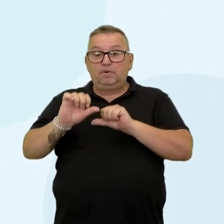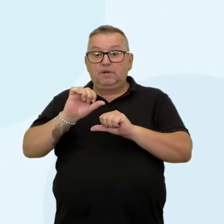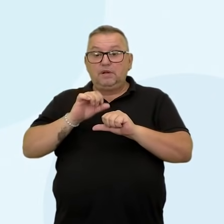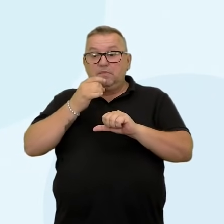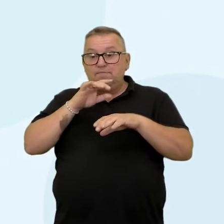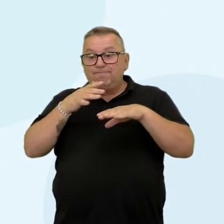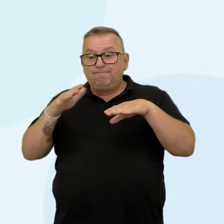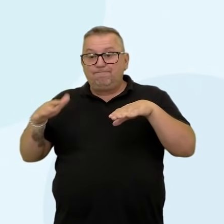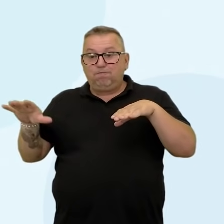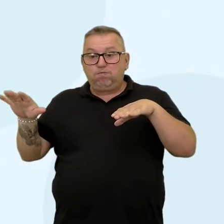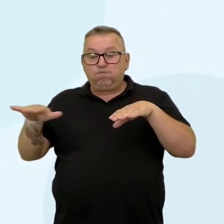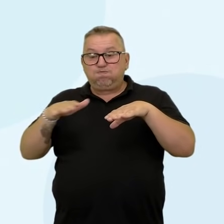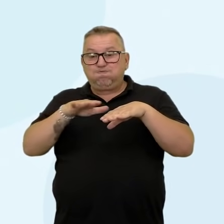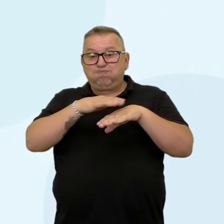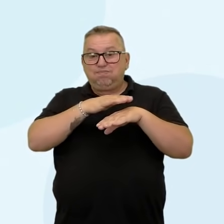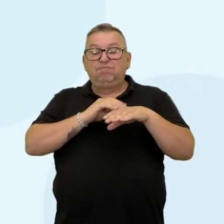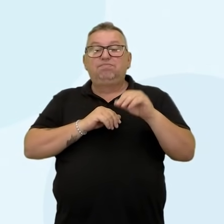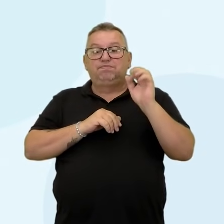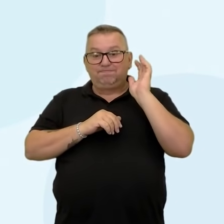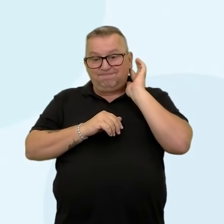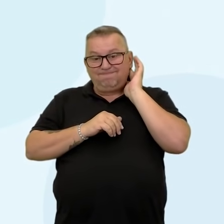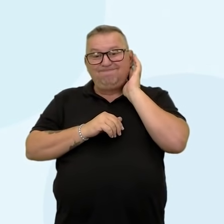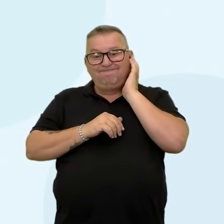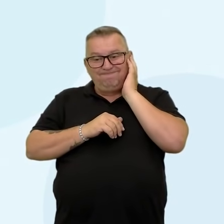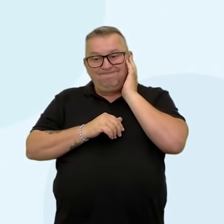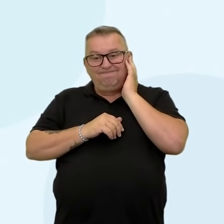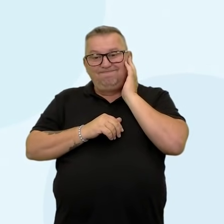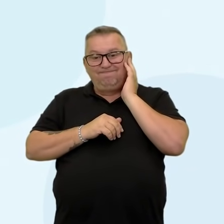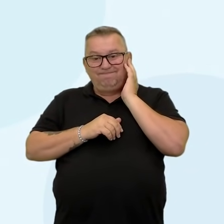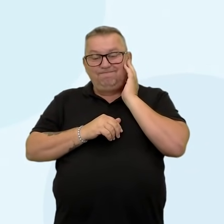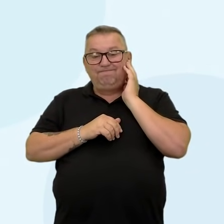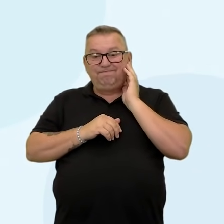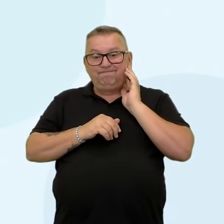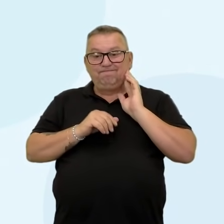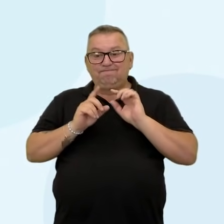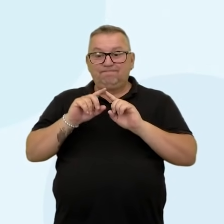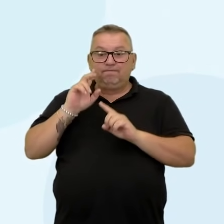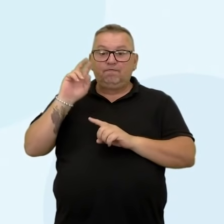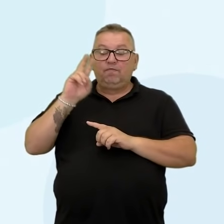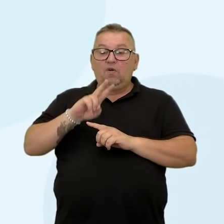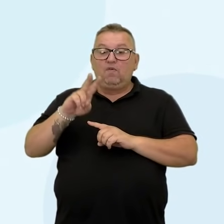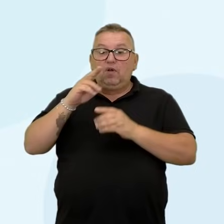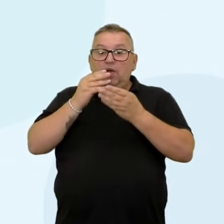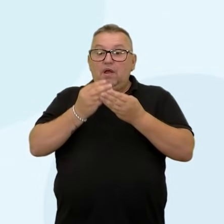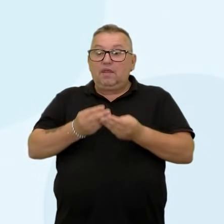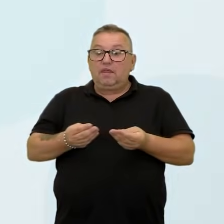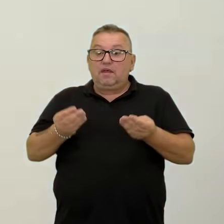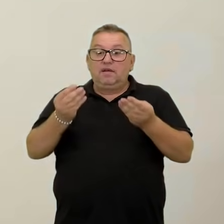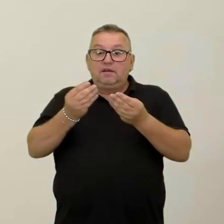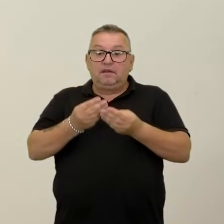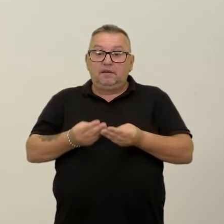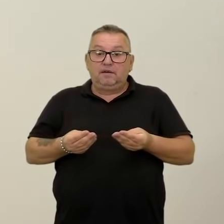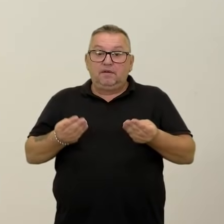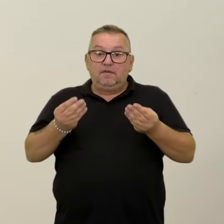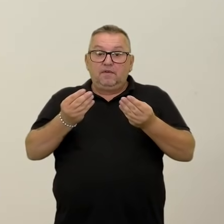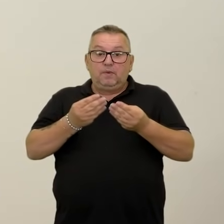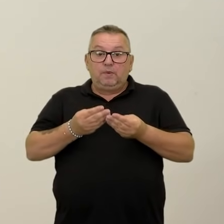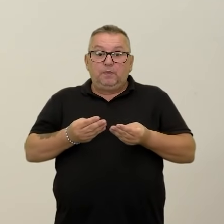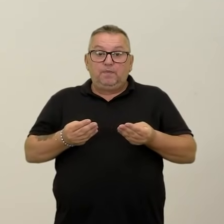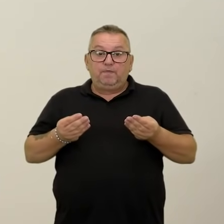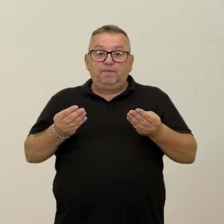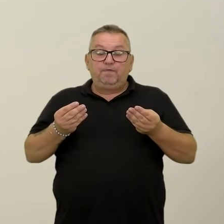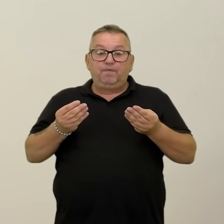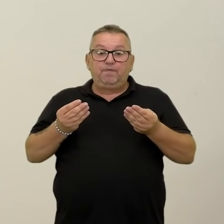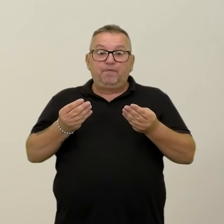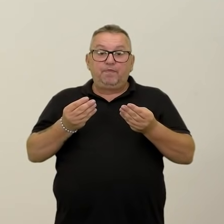dos oceanos por exemplo com né derreter as geleiras etc e tal então olha como que é sensível né Essa